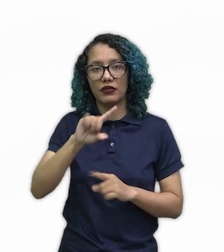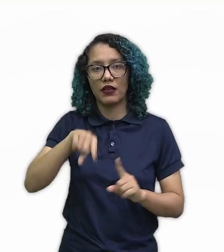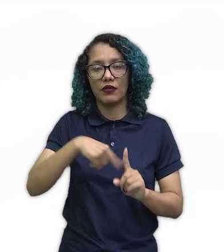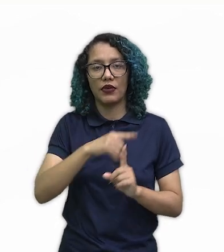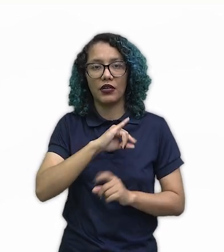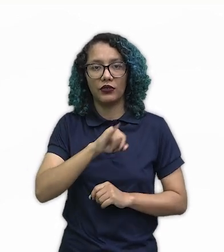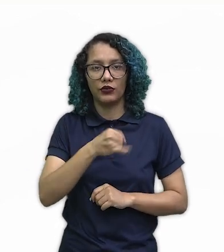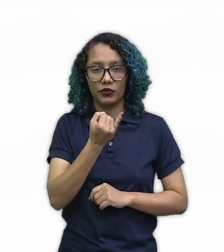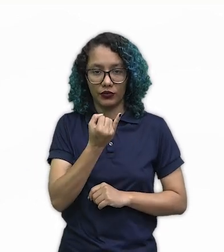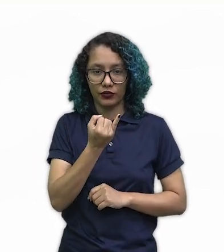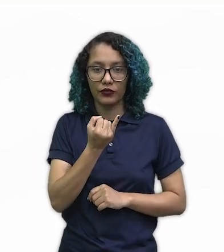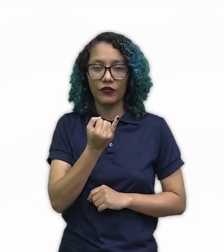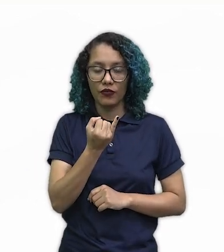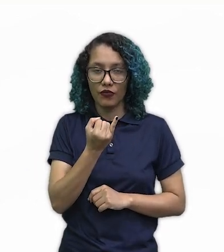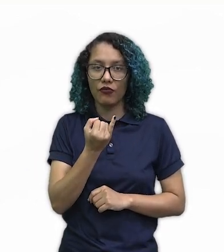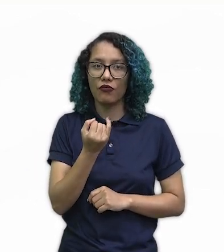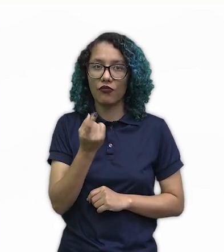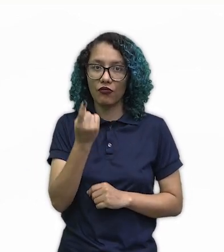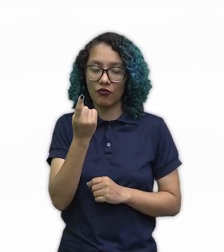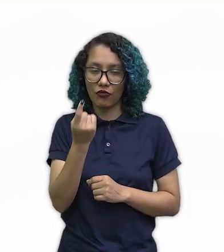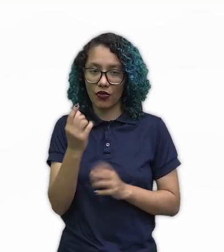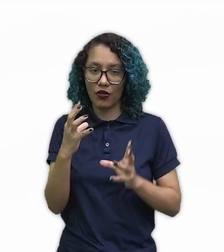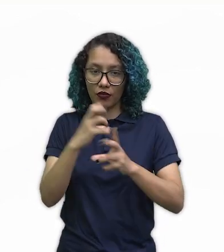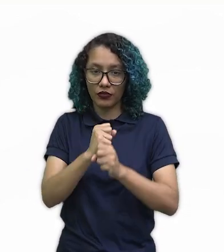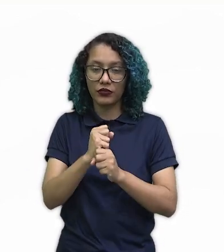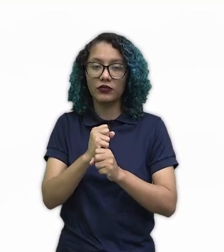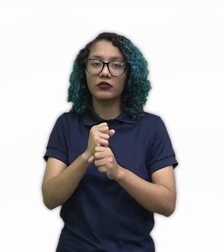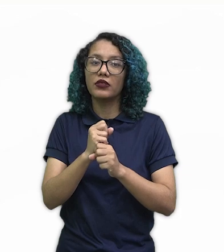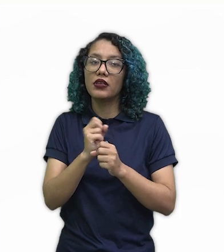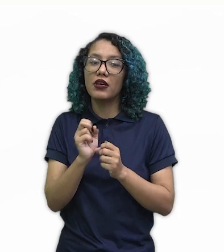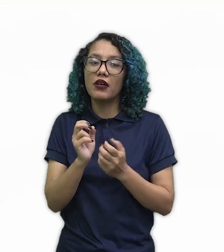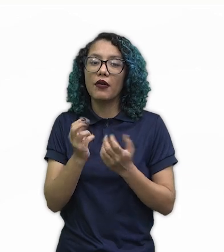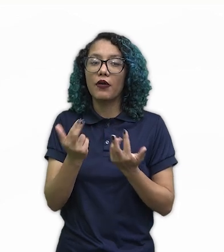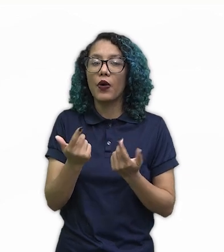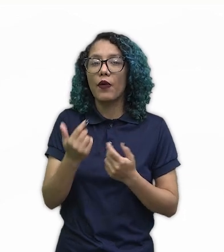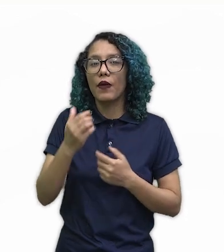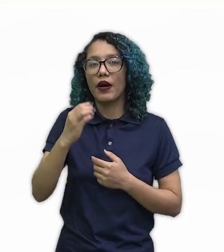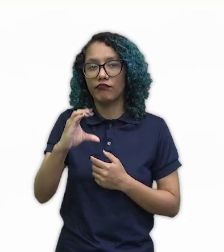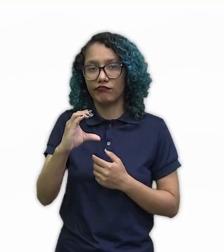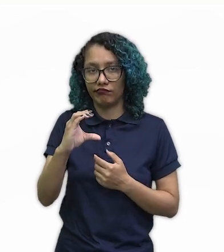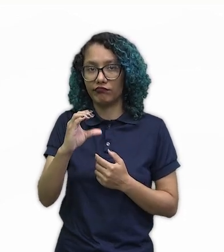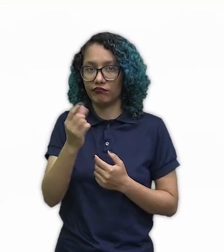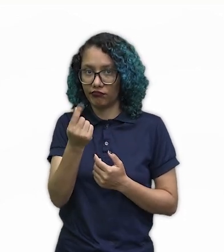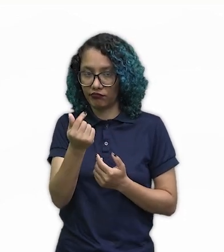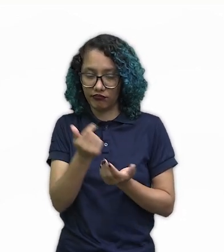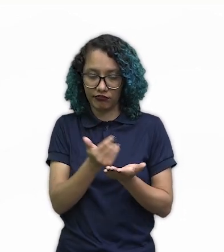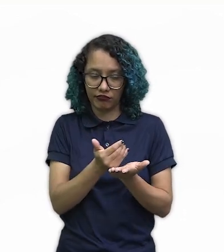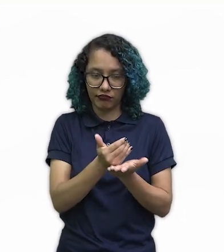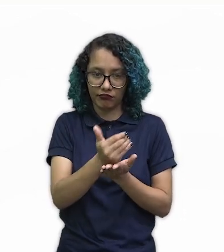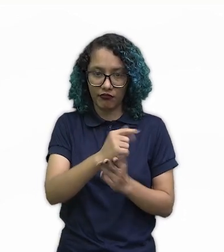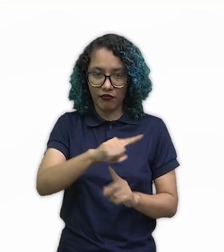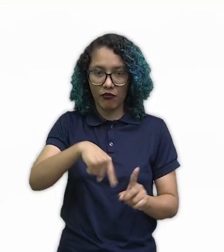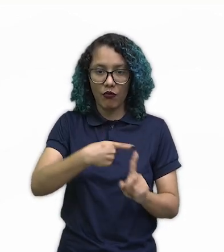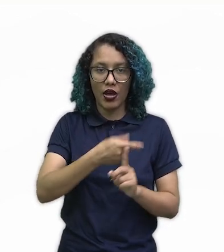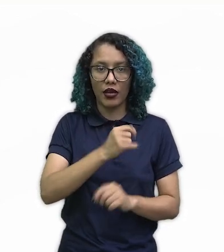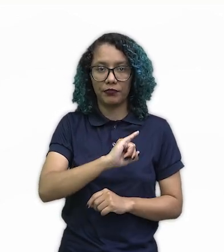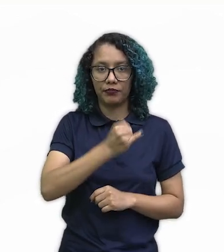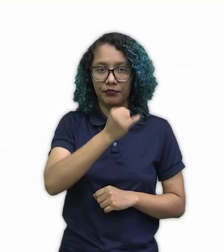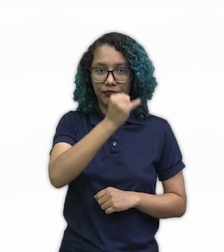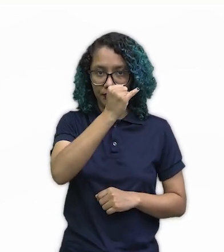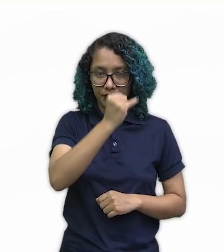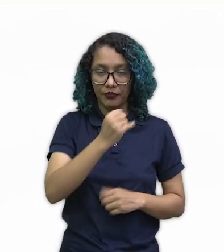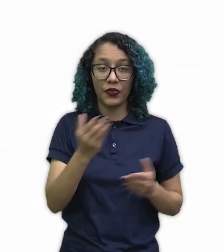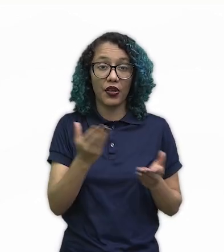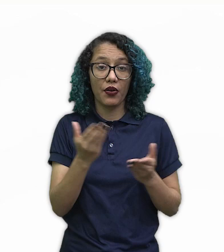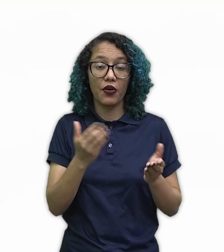do período. É calculado somando o capital inicial aos juros. E aí nós temos aqui uma fórmula